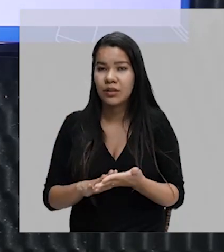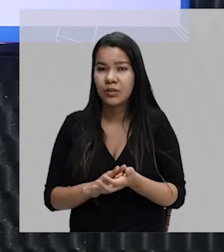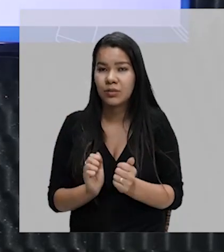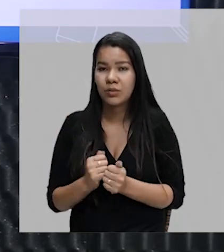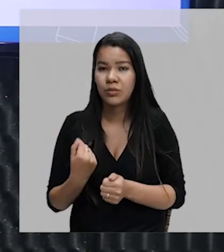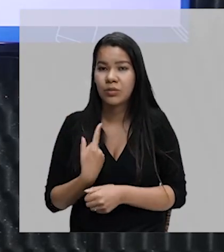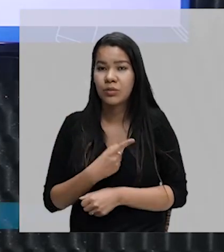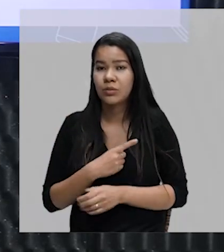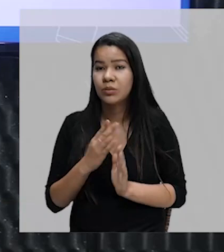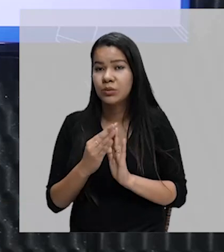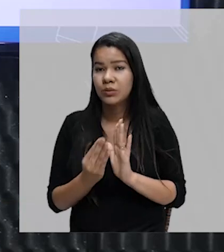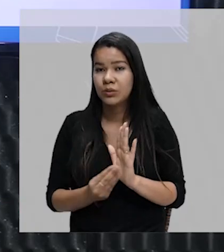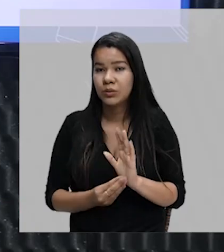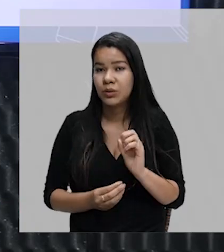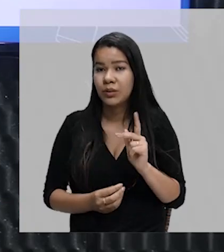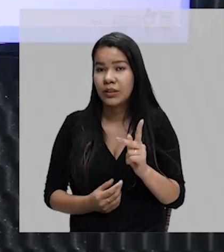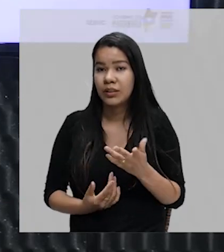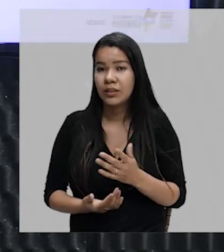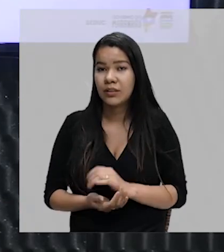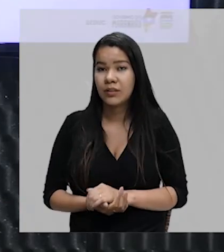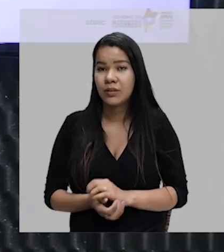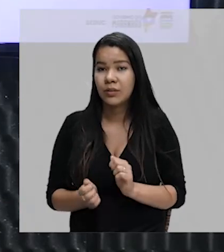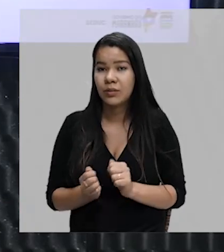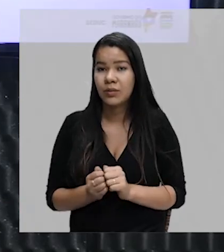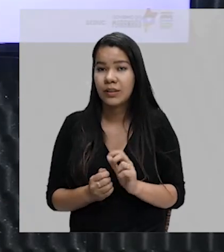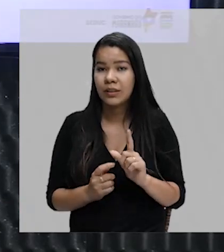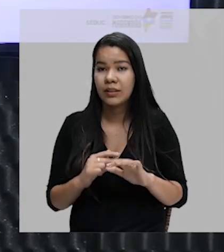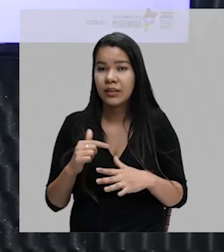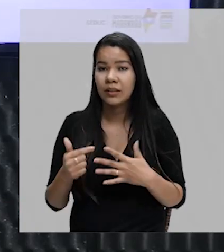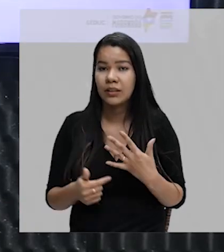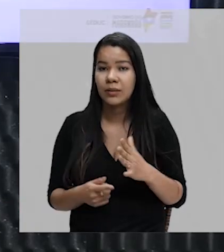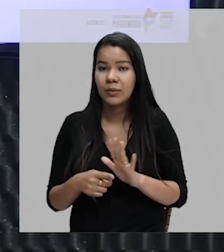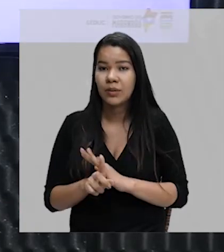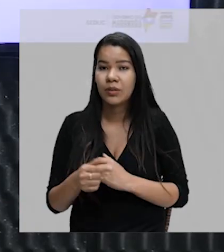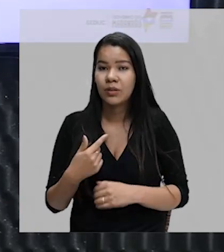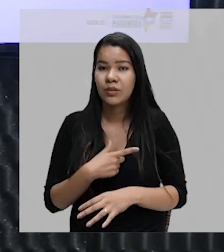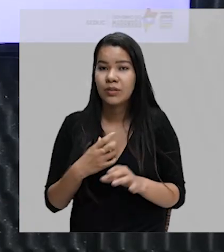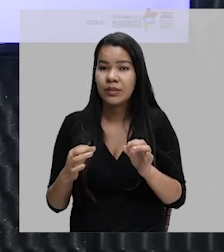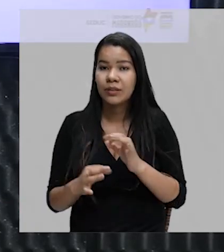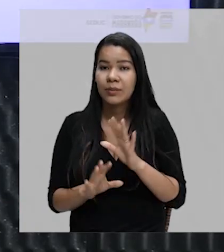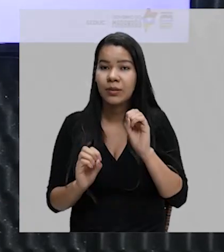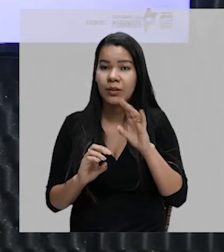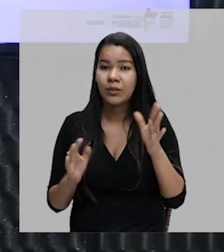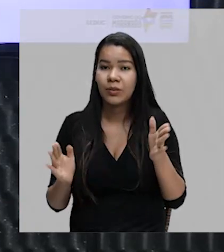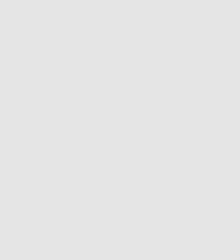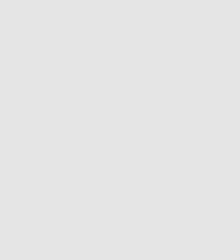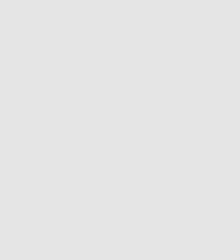conteúdo, ok? Então, com essa questão, nós finalizamos a aula de hoje e até a próxima.